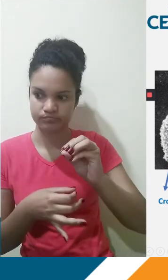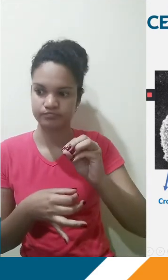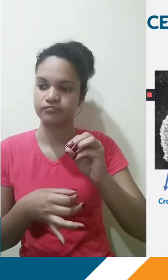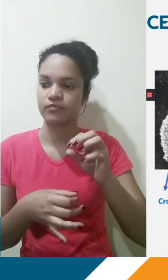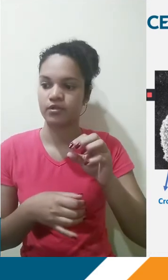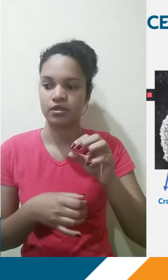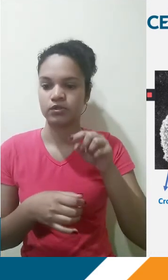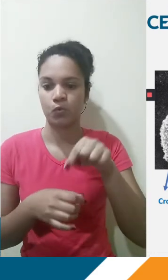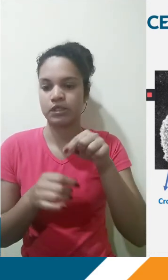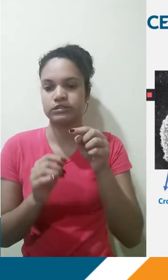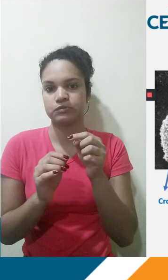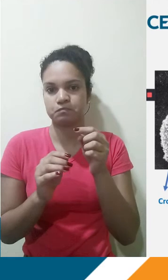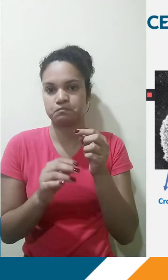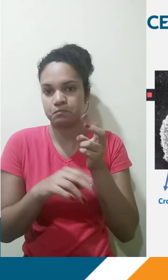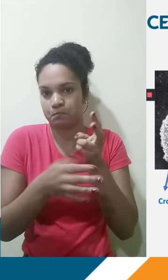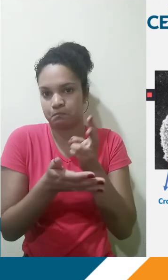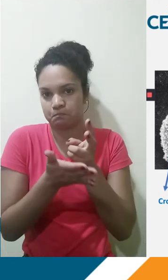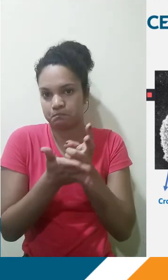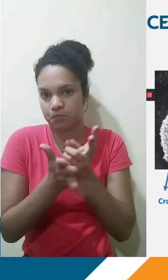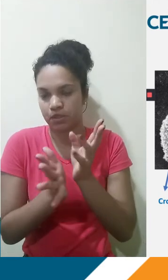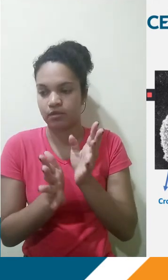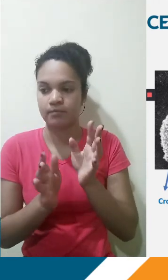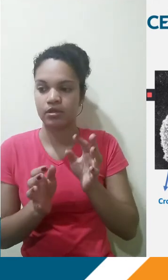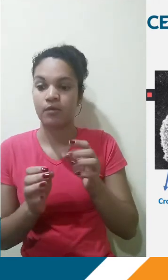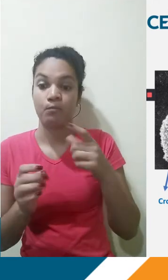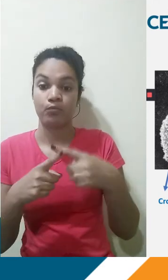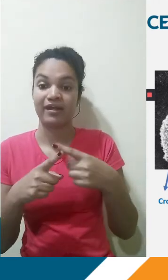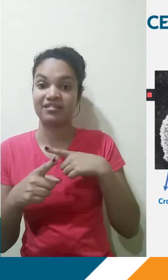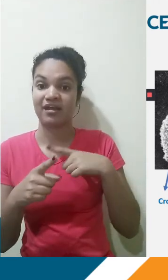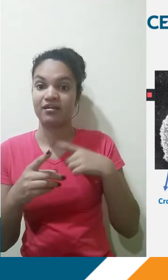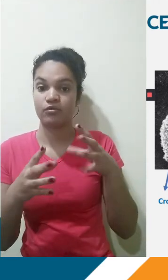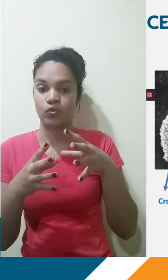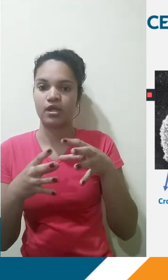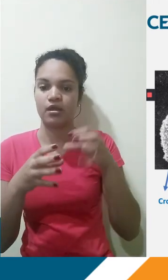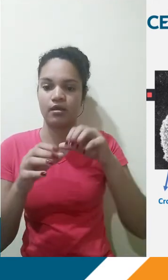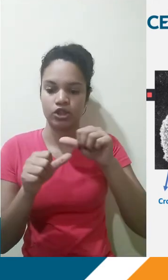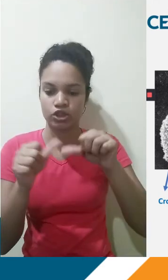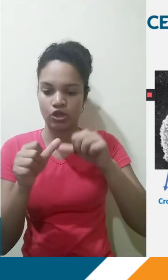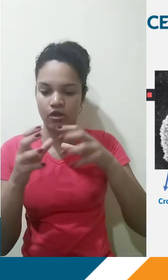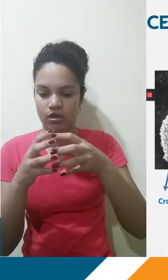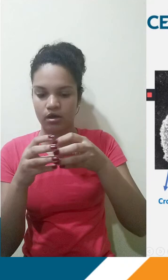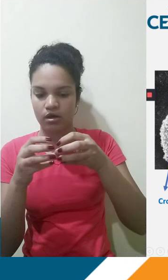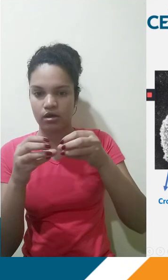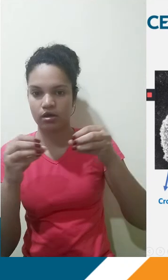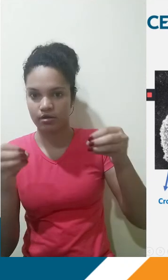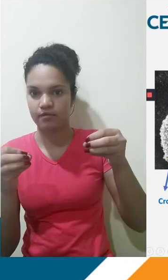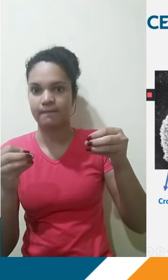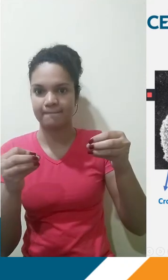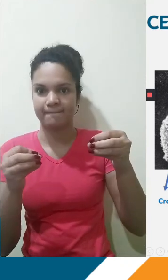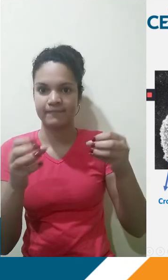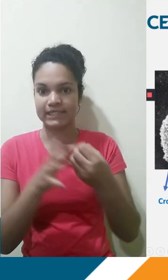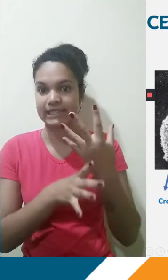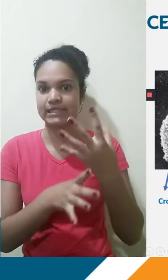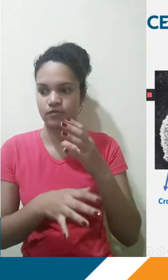não está em período de intérfase, vamos considerar isso, porque você tem a condensação, o empacotamento da cromatina formando